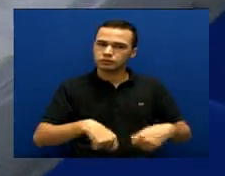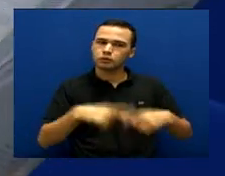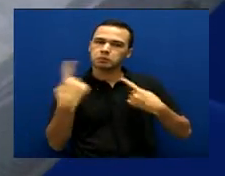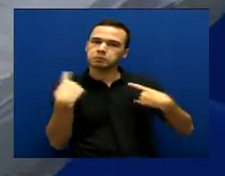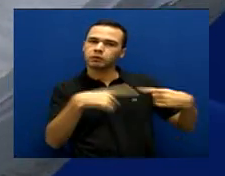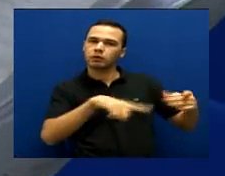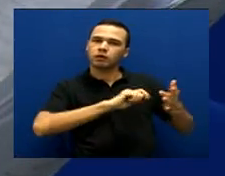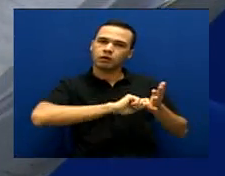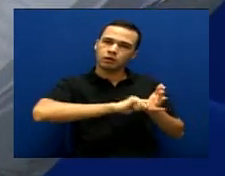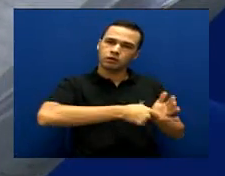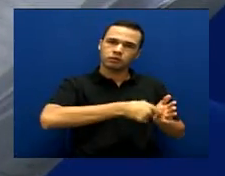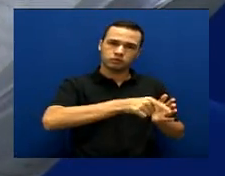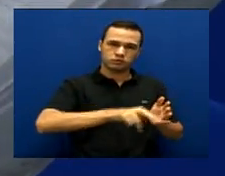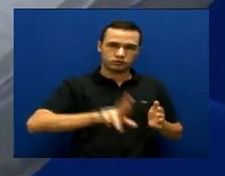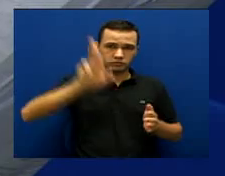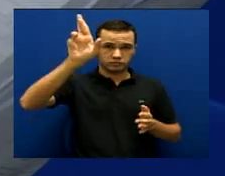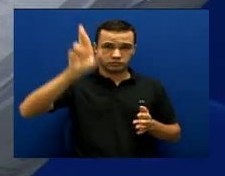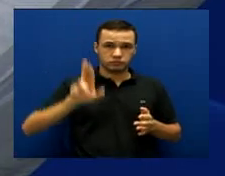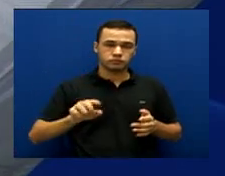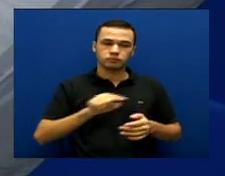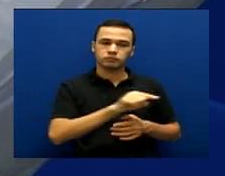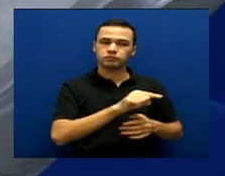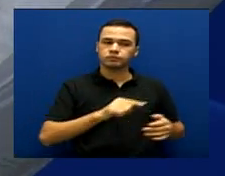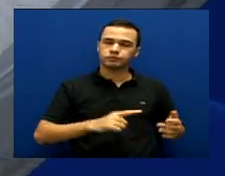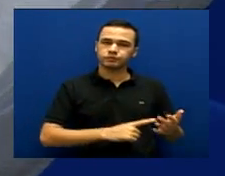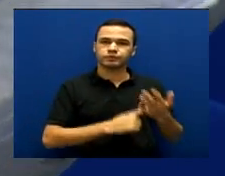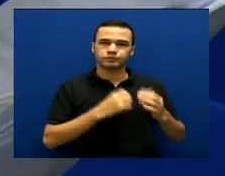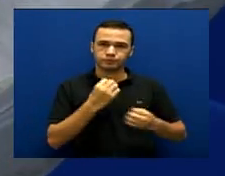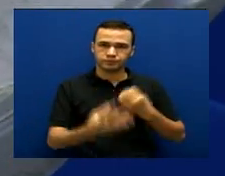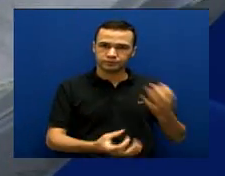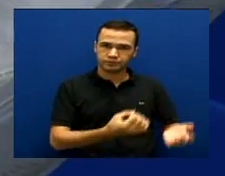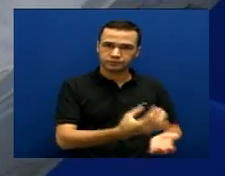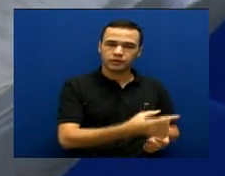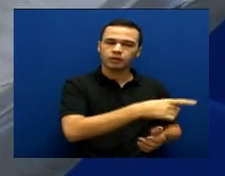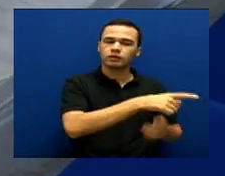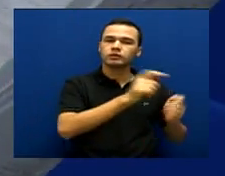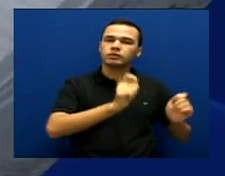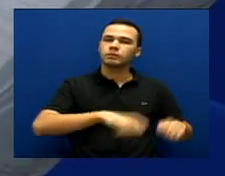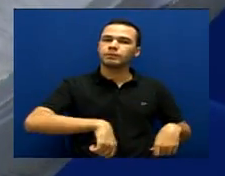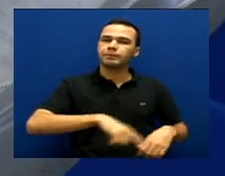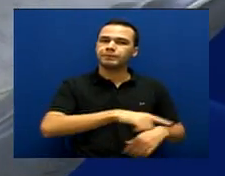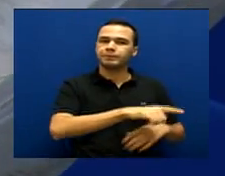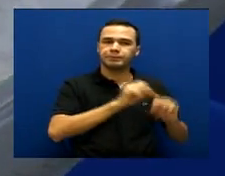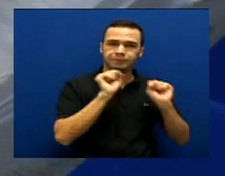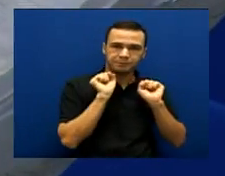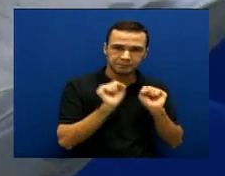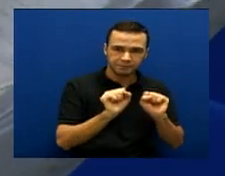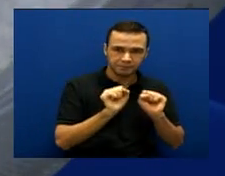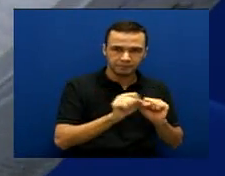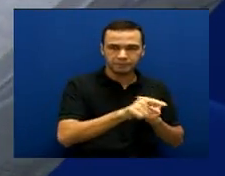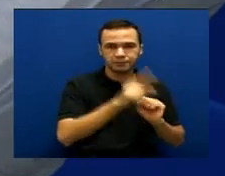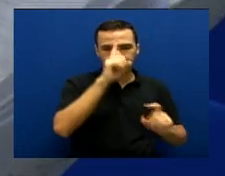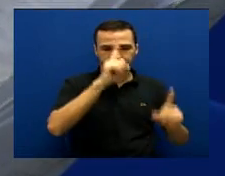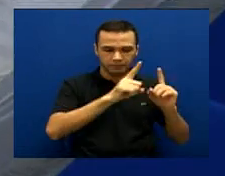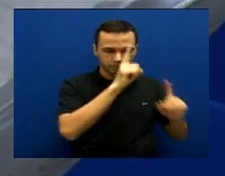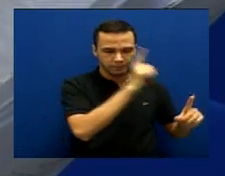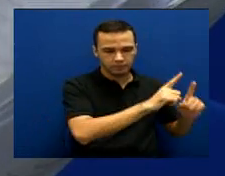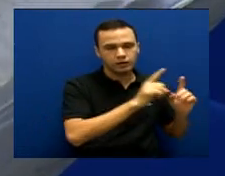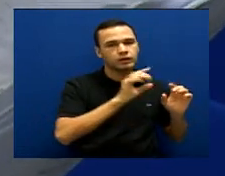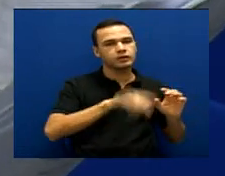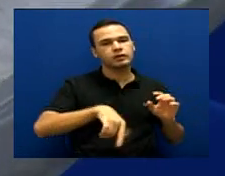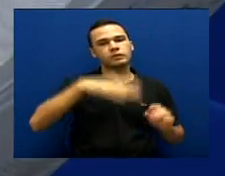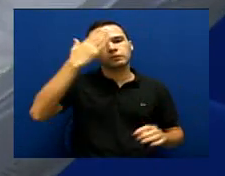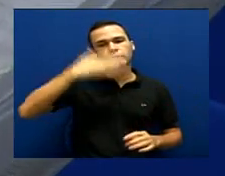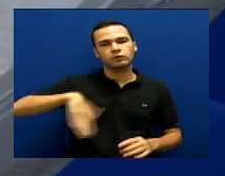de responsabilidade objetiva do fornecedor para dar o direito inclusive a ele administrativamente de